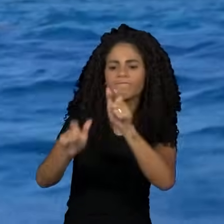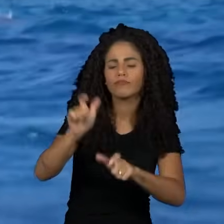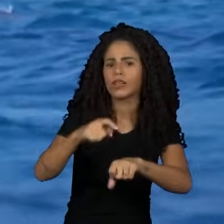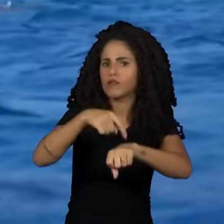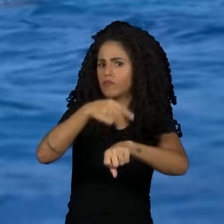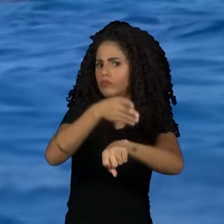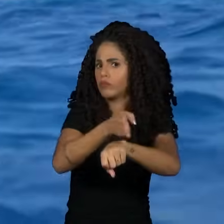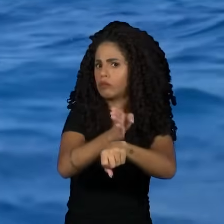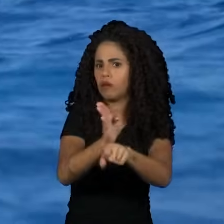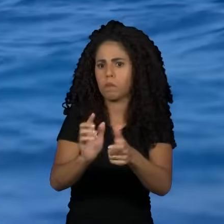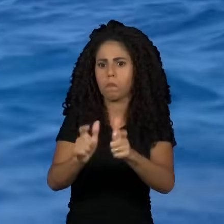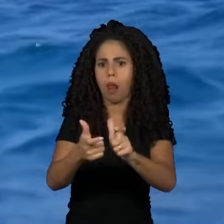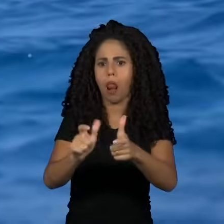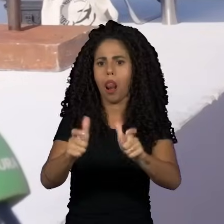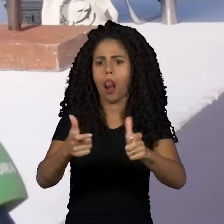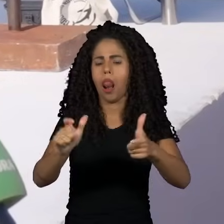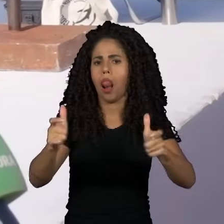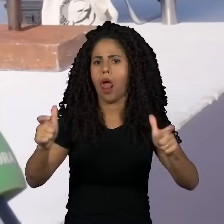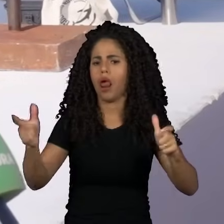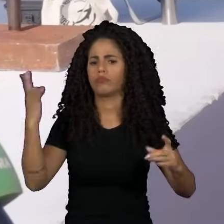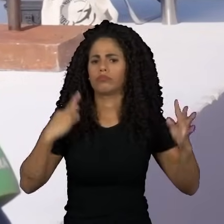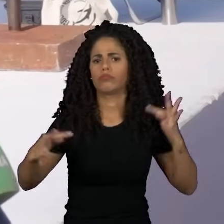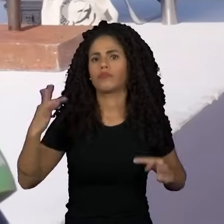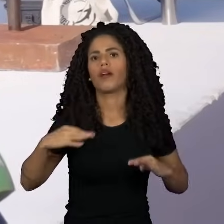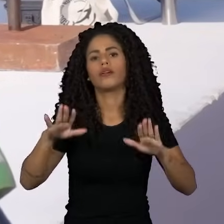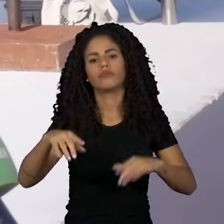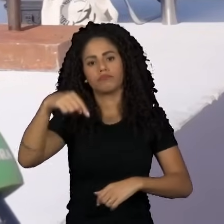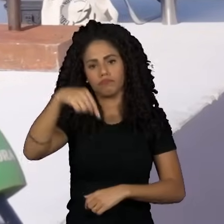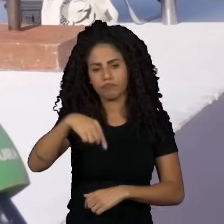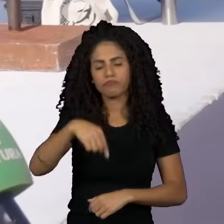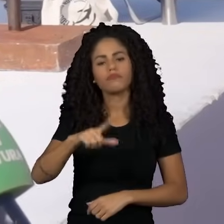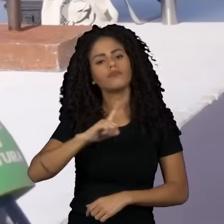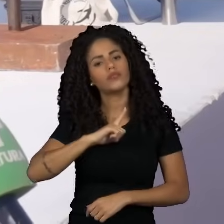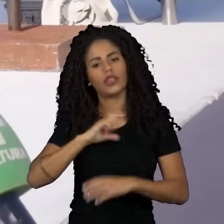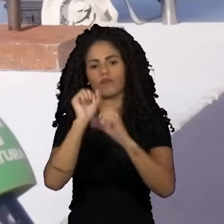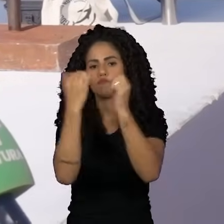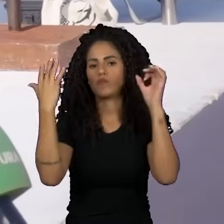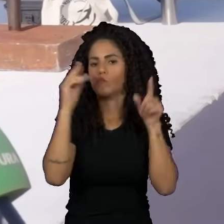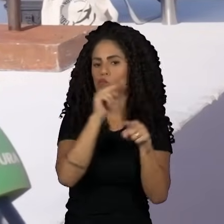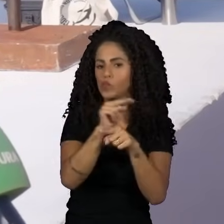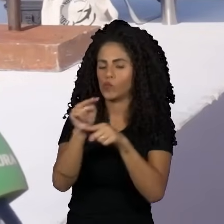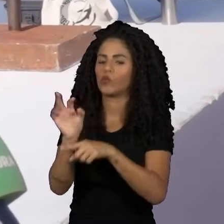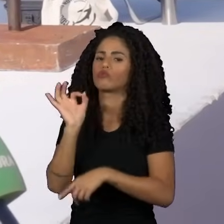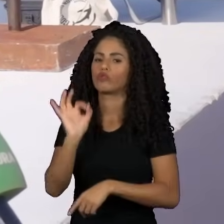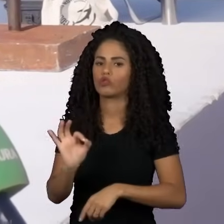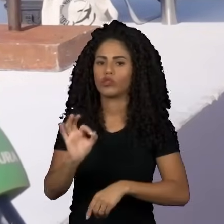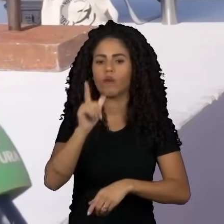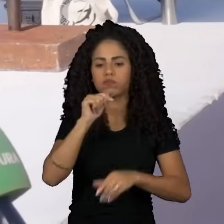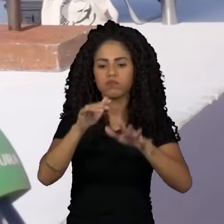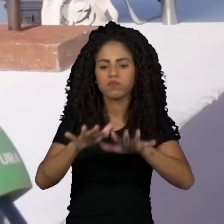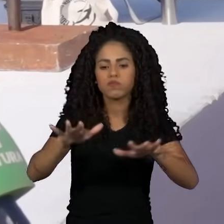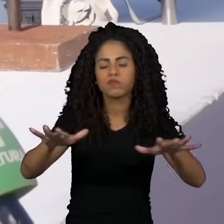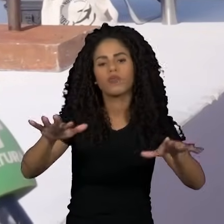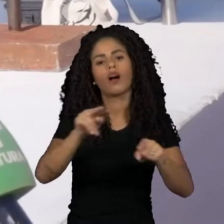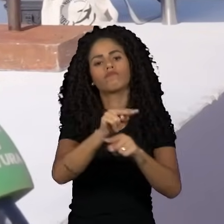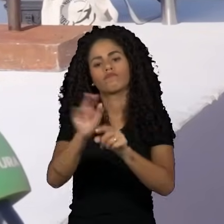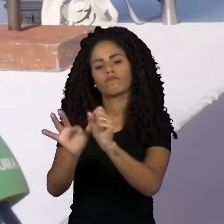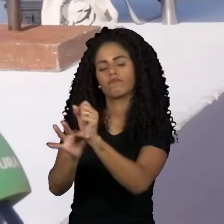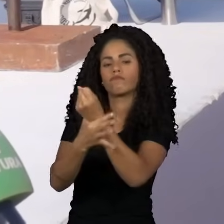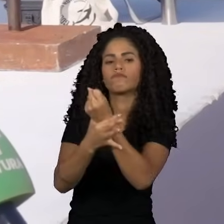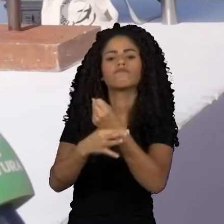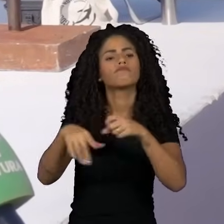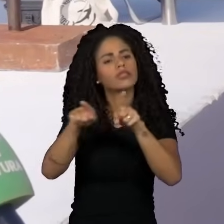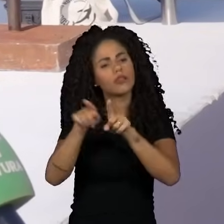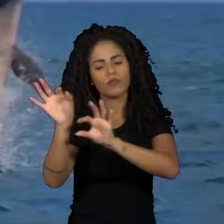crescendo cada vez mais. A gente está dentro de um parque, né, então isso já é algo que segura uma conservação, e também as